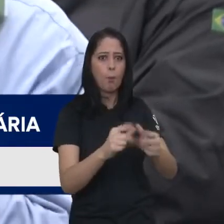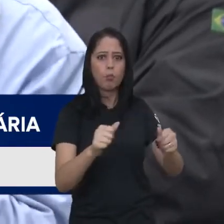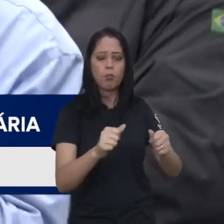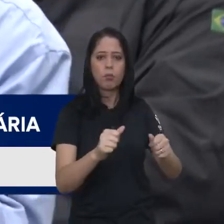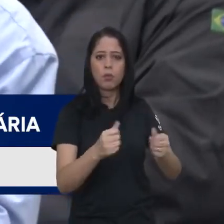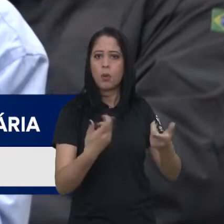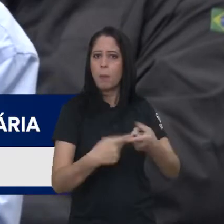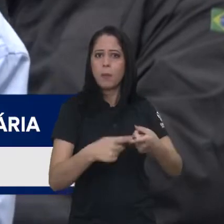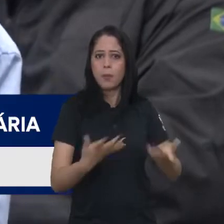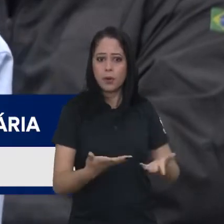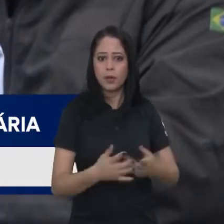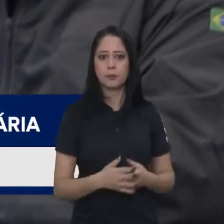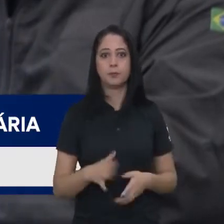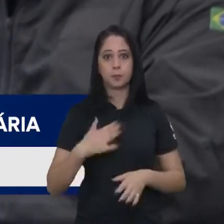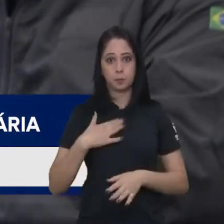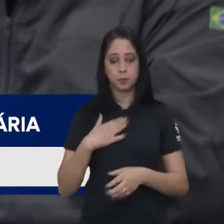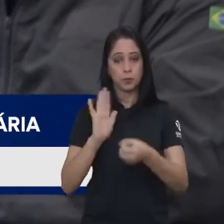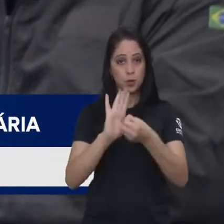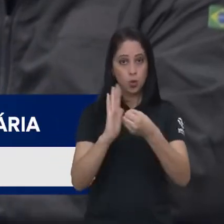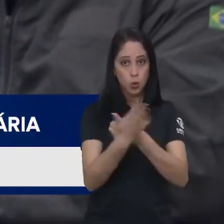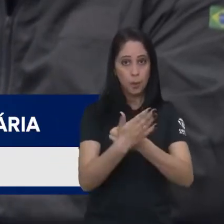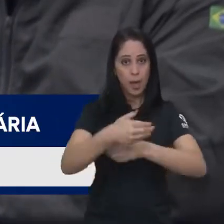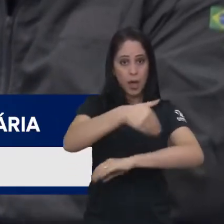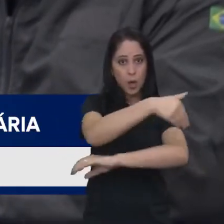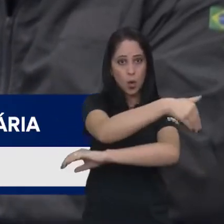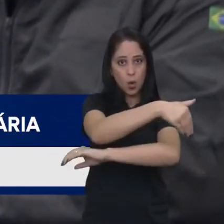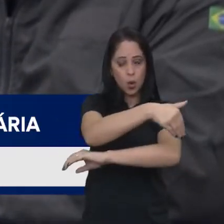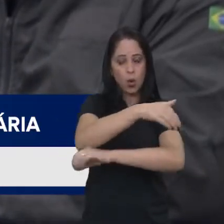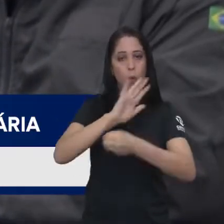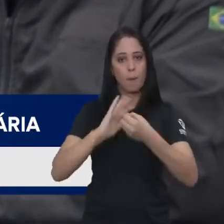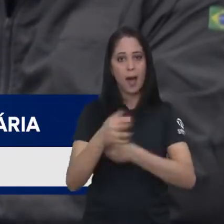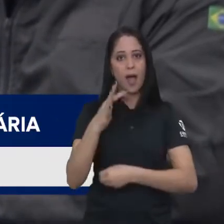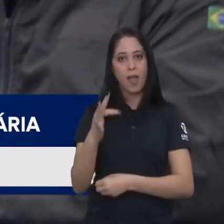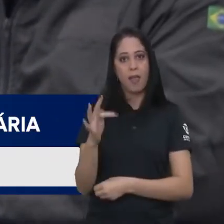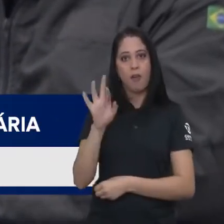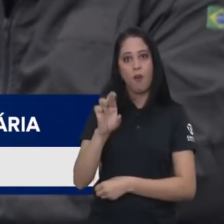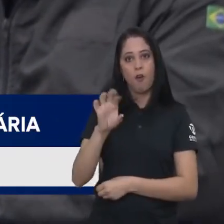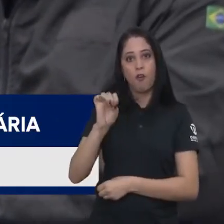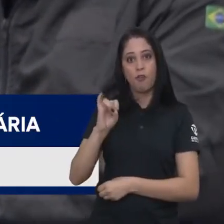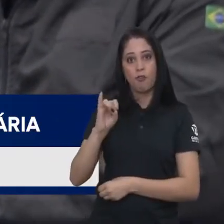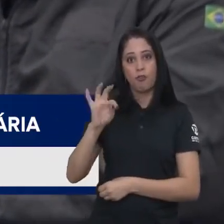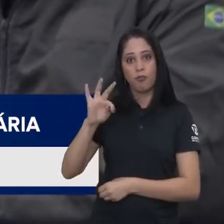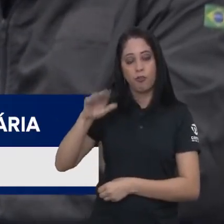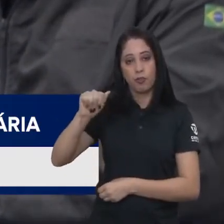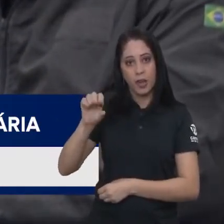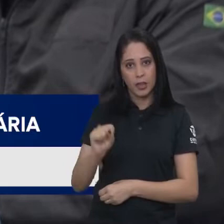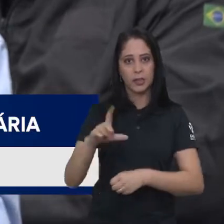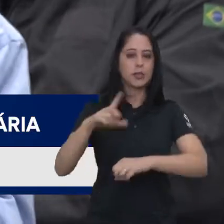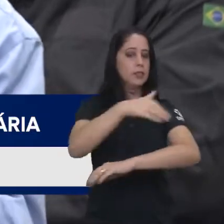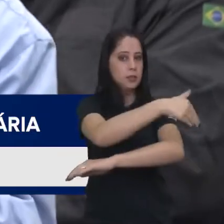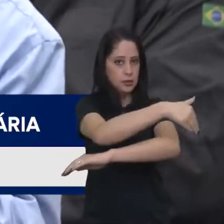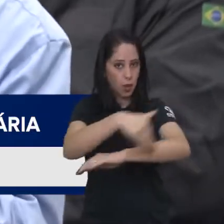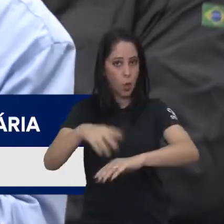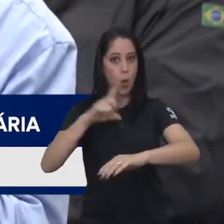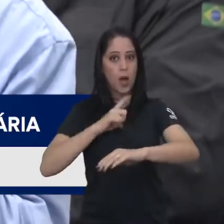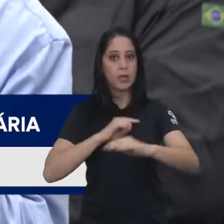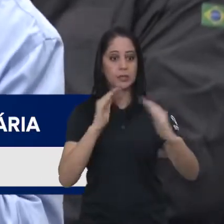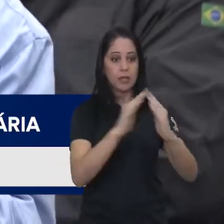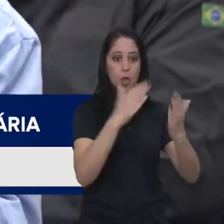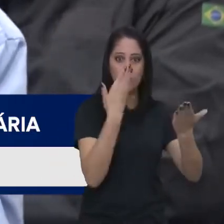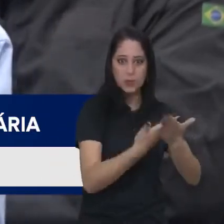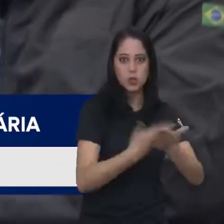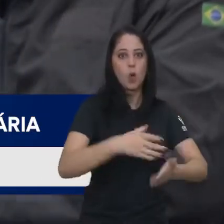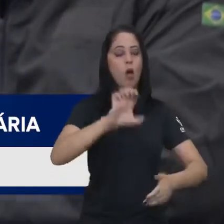bairro dos Freitas, onde eu moro, na Quarta Travessa, tem uma escola estadual, tem uma creche municipal,